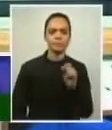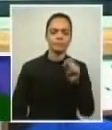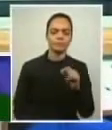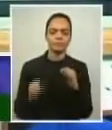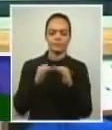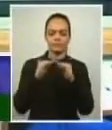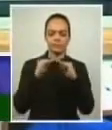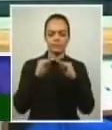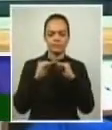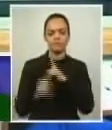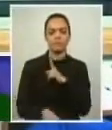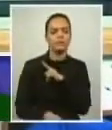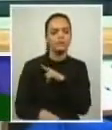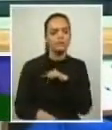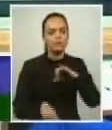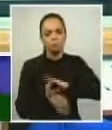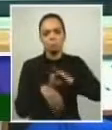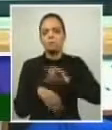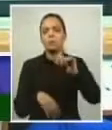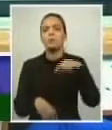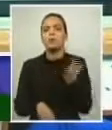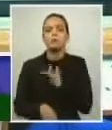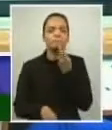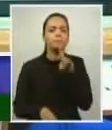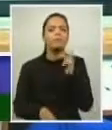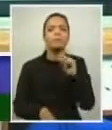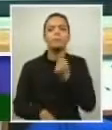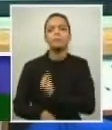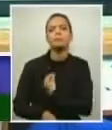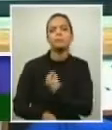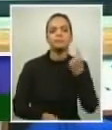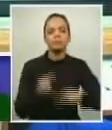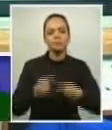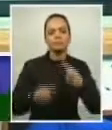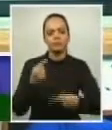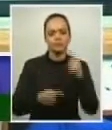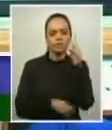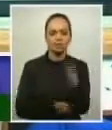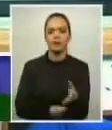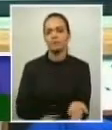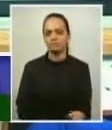instituições havia espaço para aquilo que nós chamamos e participação política direta